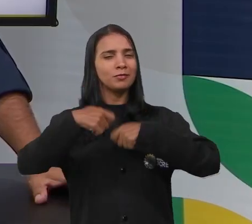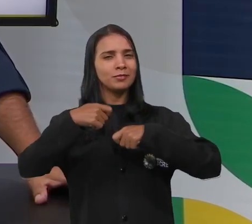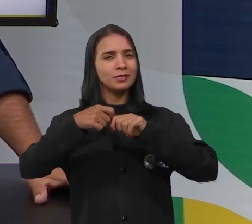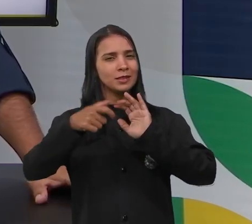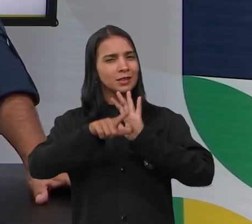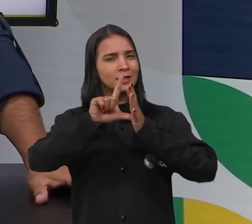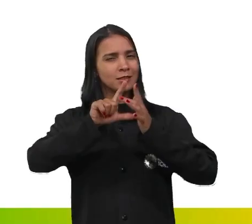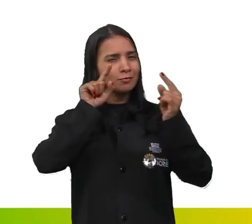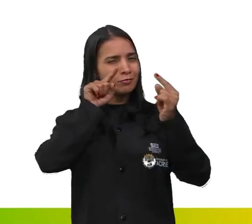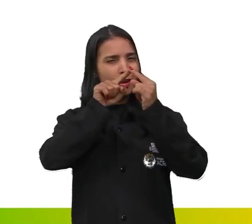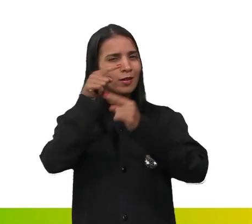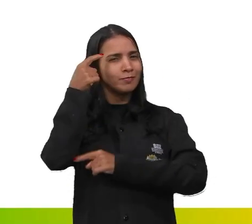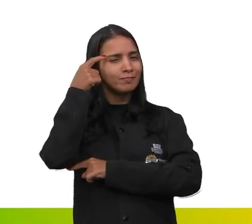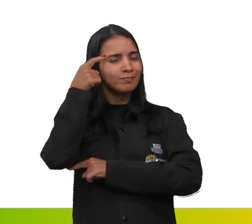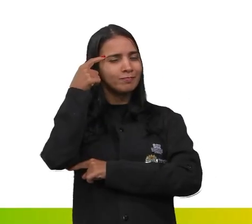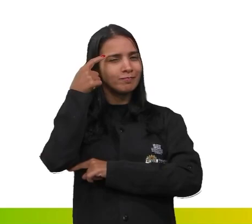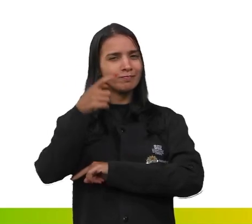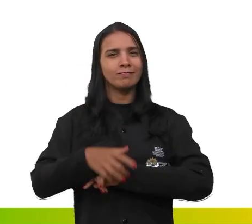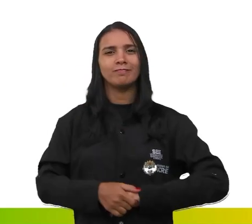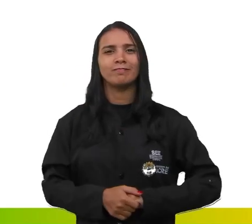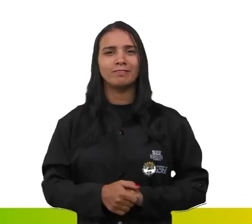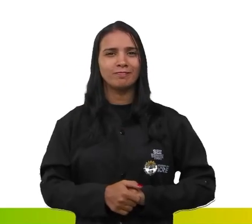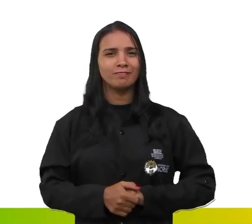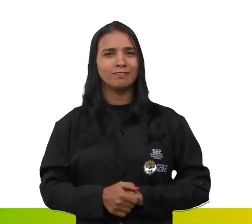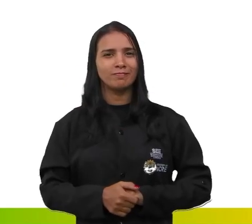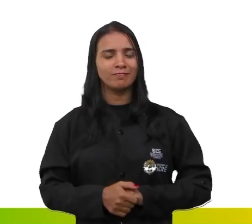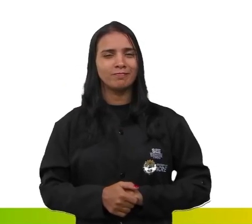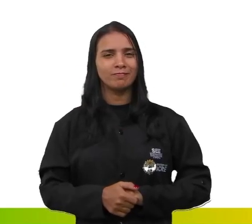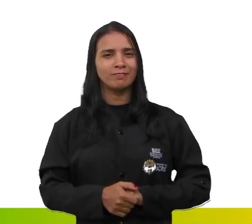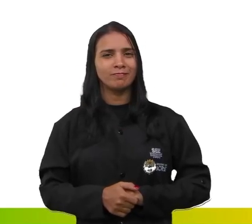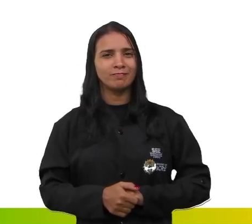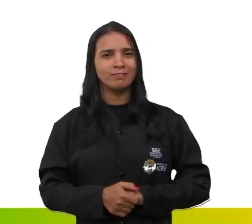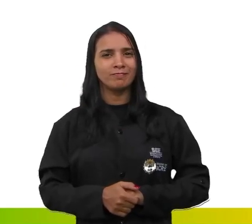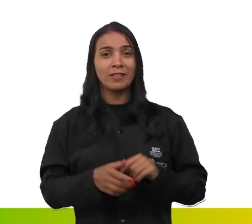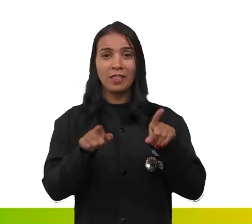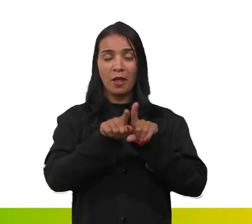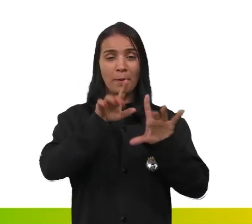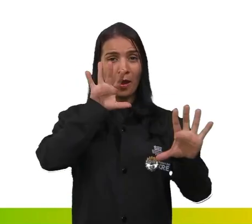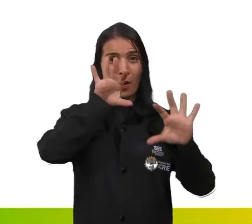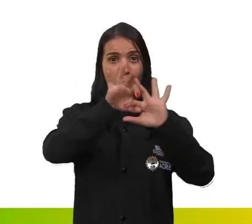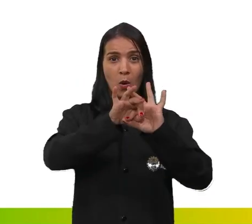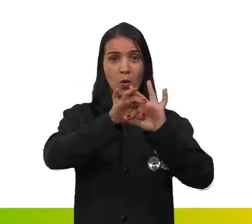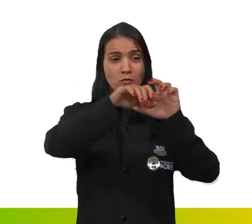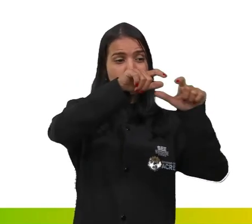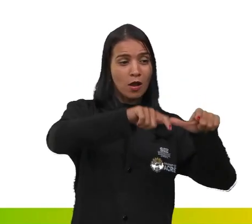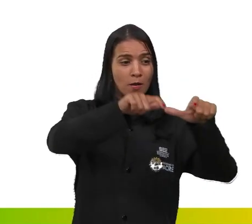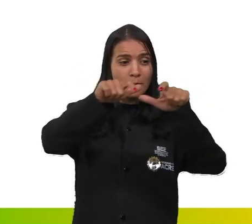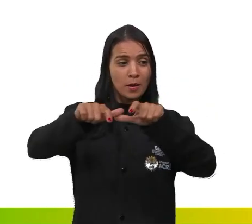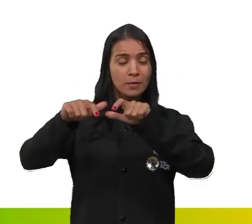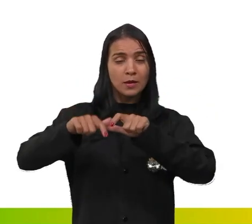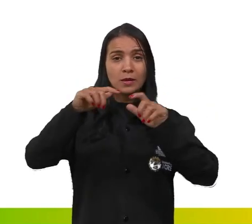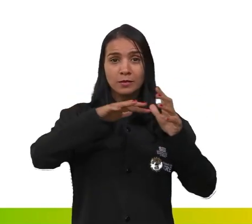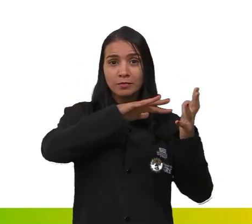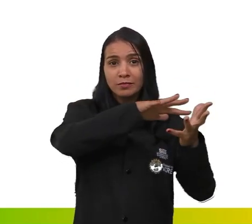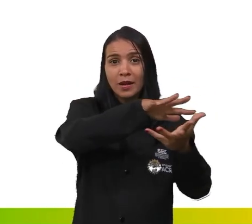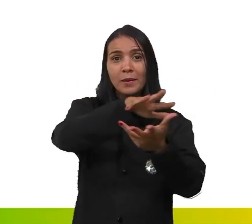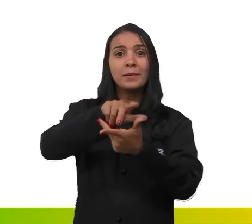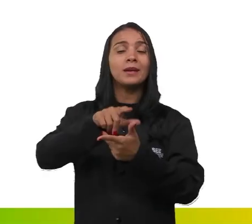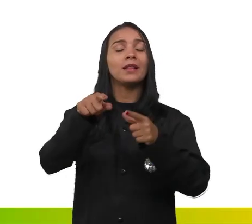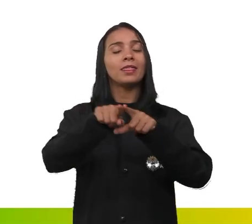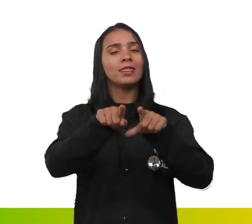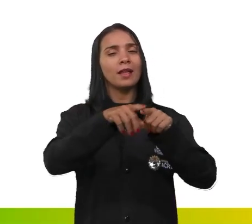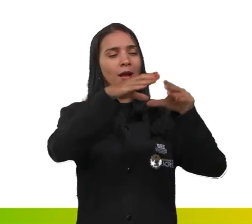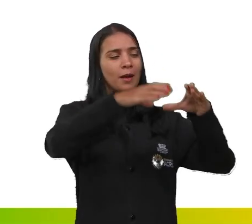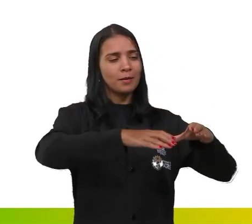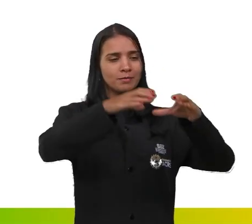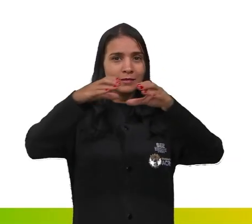oficialmente, tá bom? Então, aqui, ó. Isso conecta o local, global, cuidar do espaço público, de bairro e também de